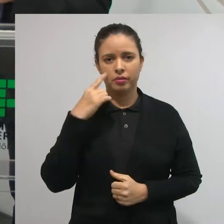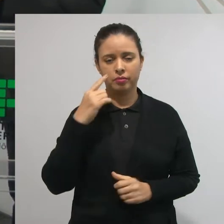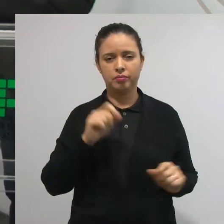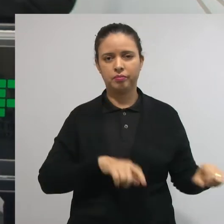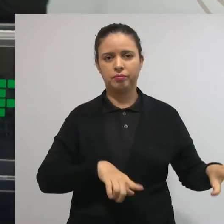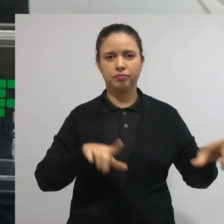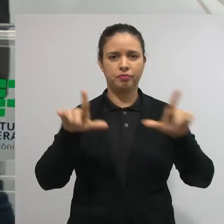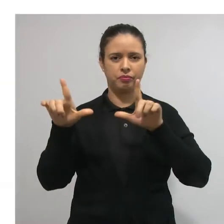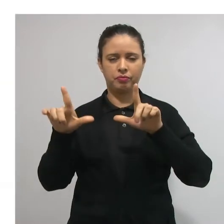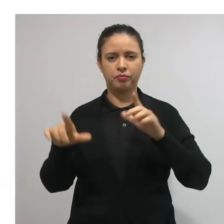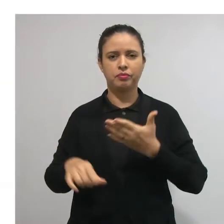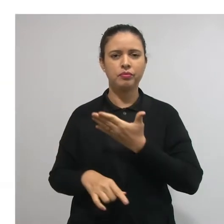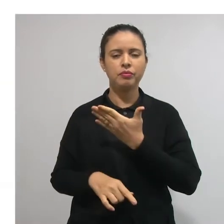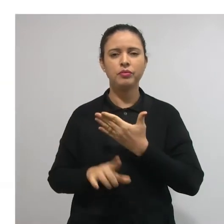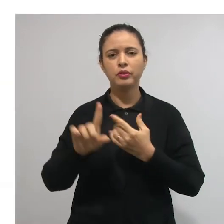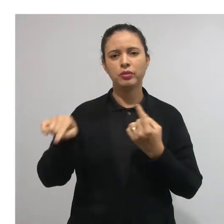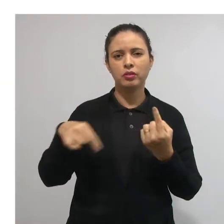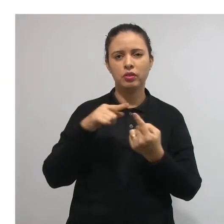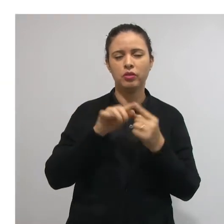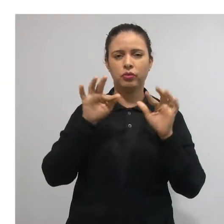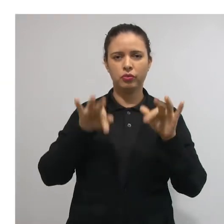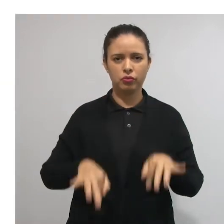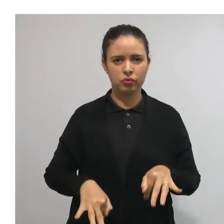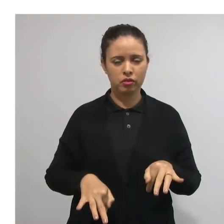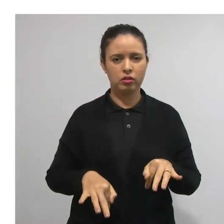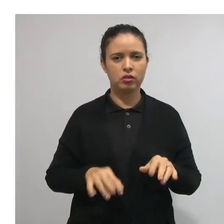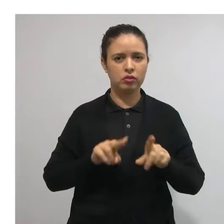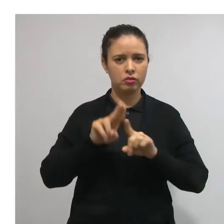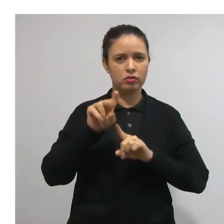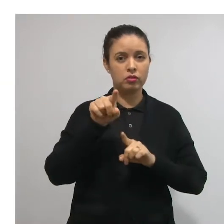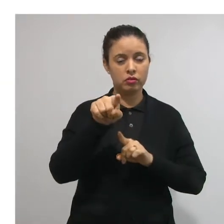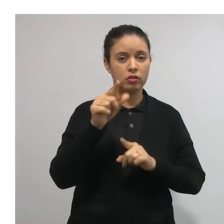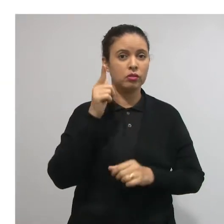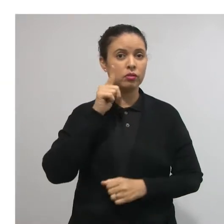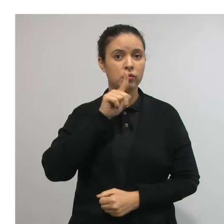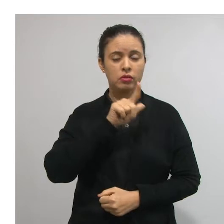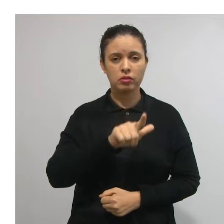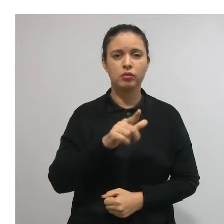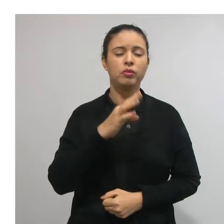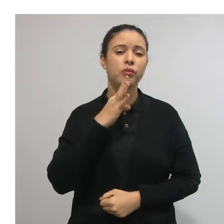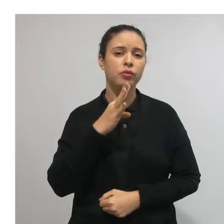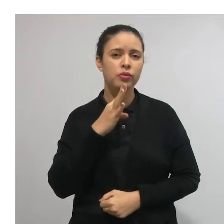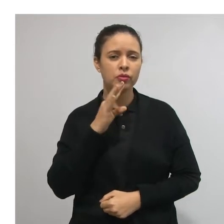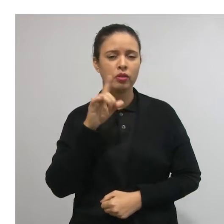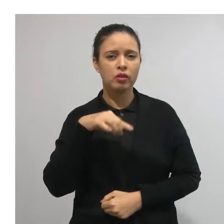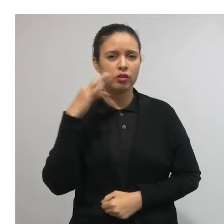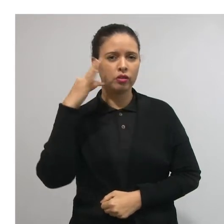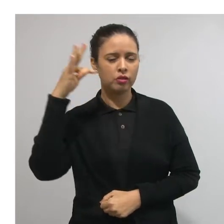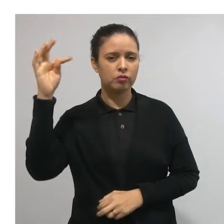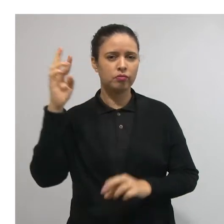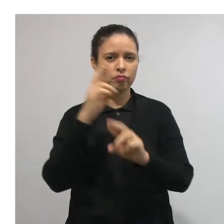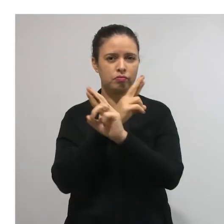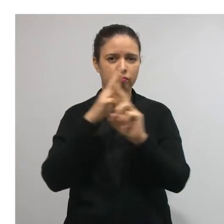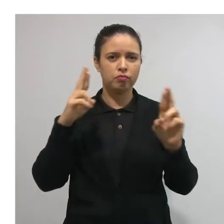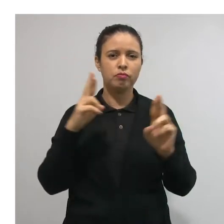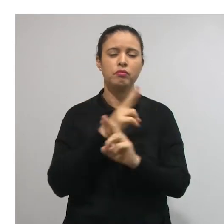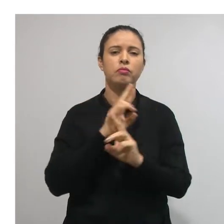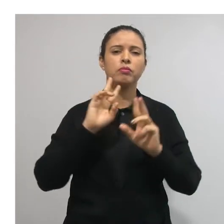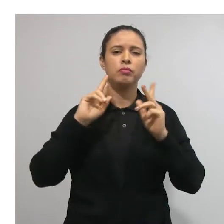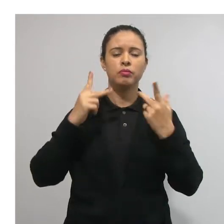ó, coloca na tela então que o objetivo é que ao final desta unidade você consiga conhecer a teoria das relações humanas